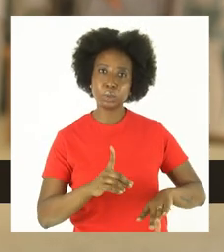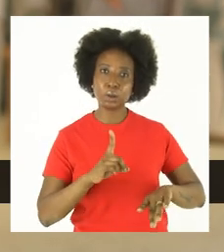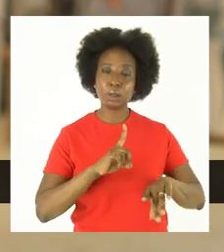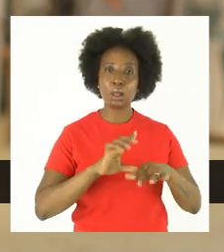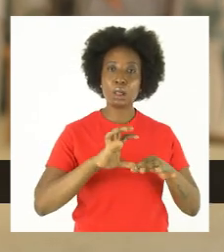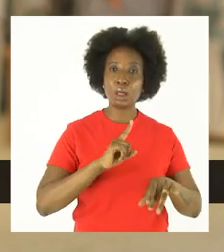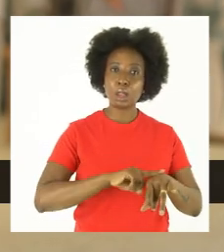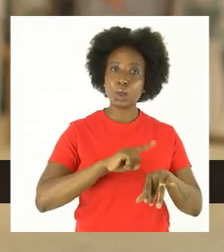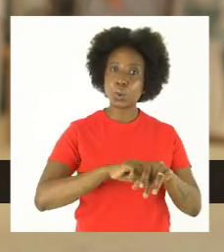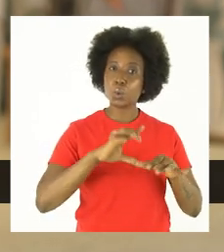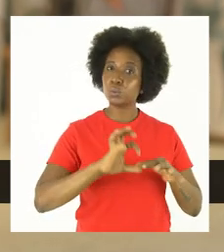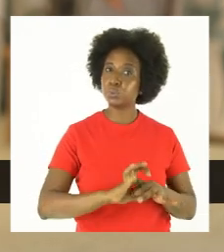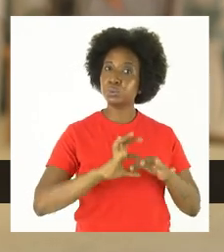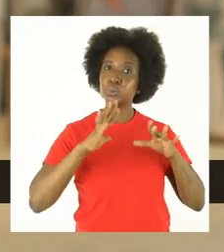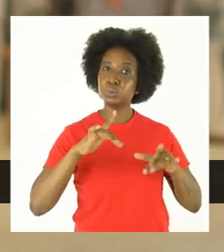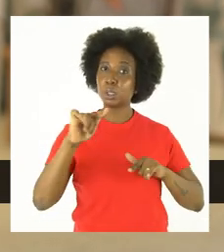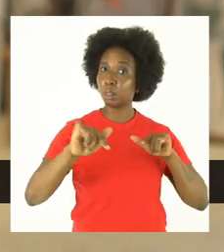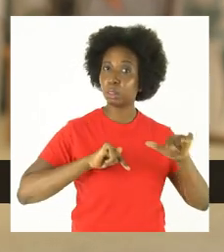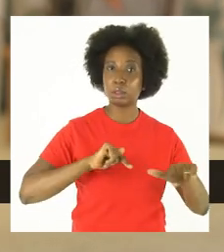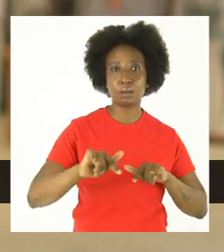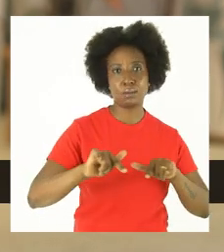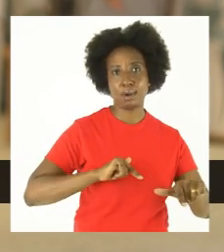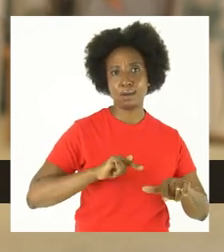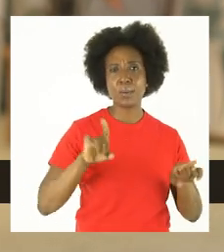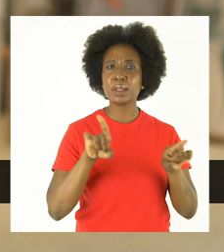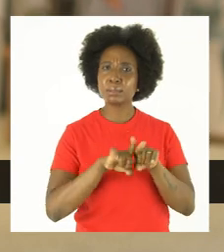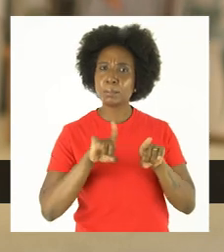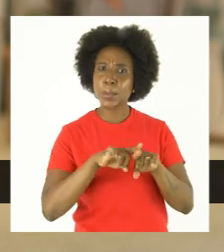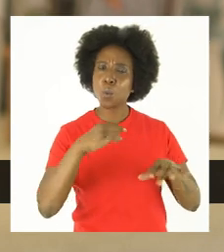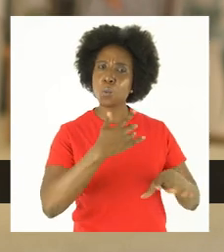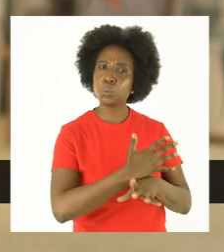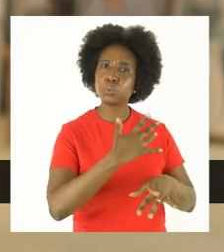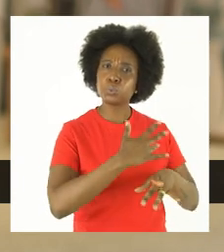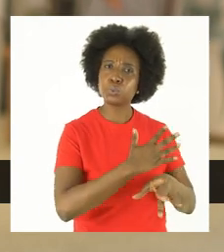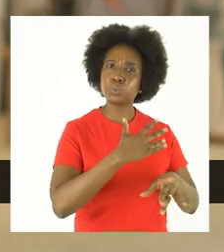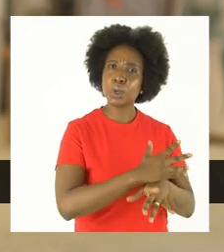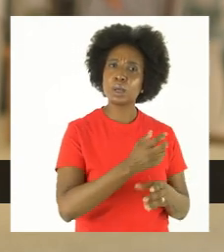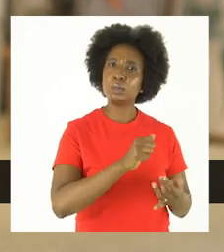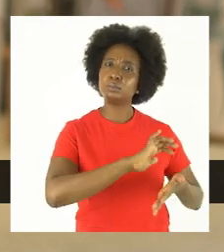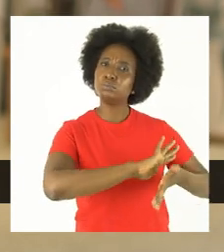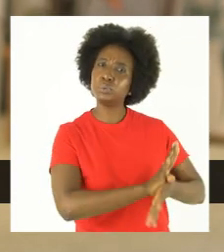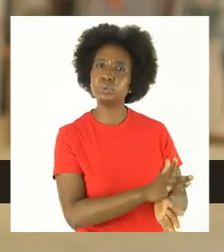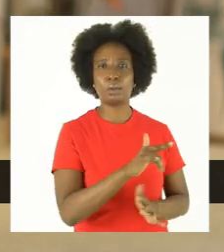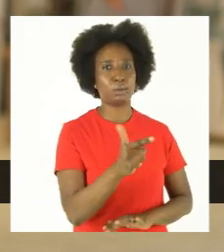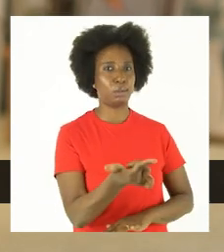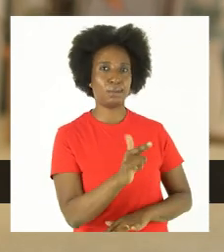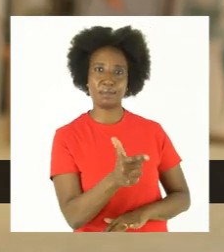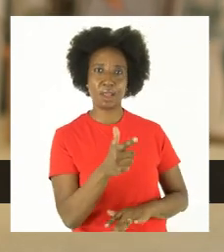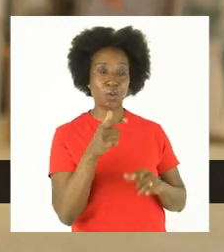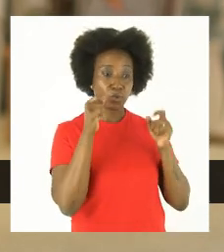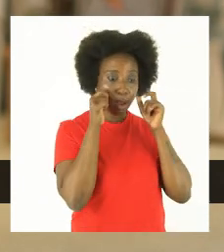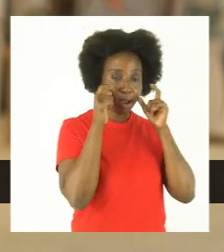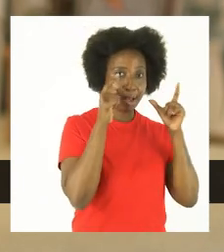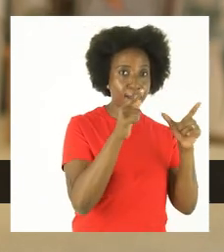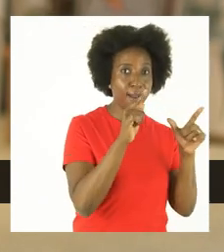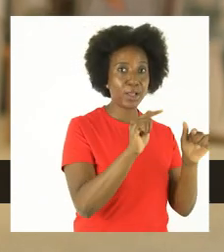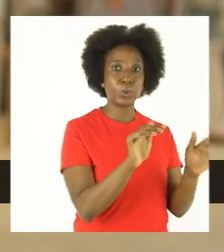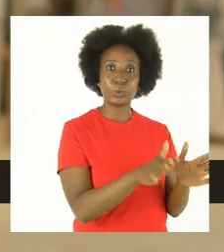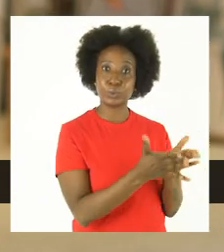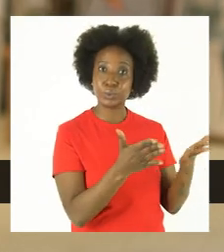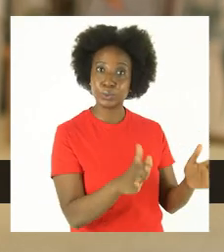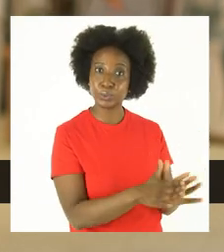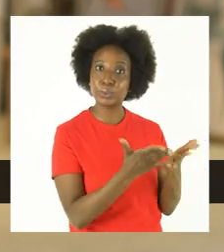cidade antirracista. Vou fazer o que os outros não fizeram. Meus olhos estarão atentos aos mais pobres. Vamos